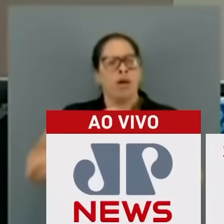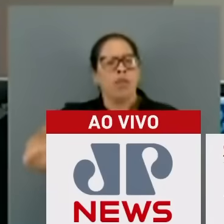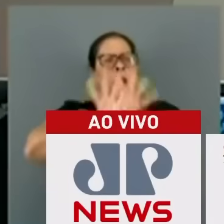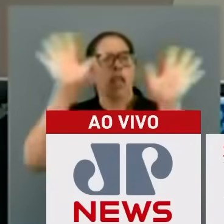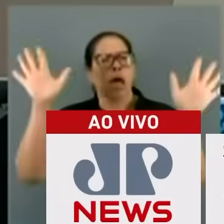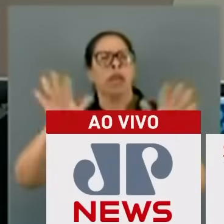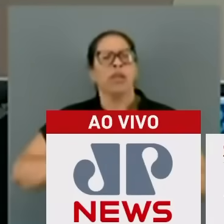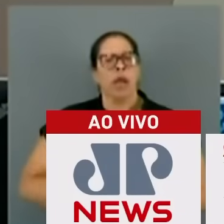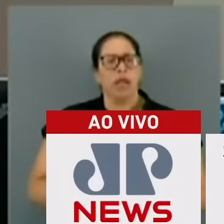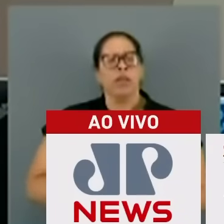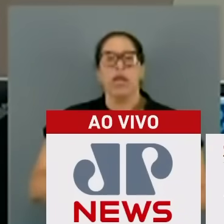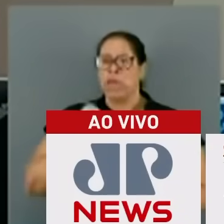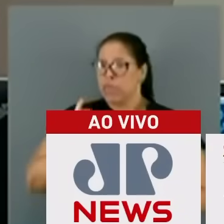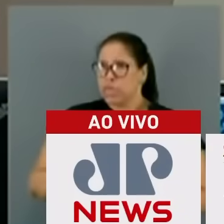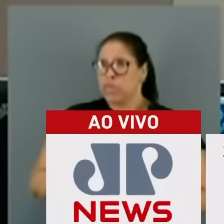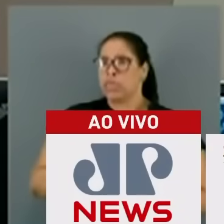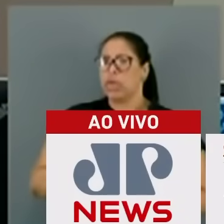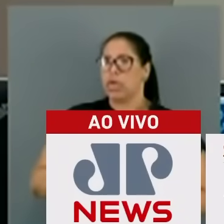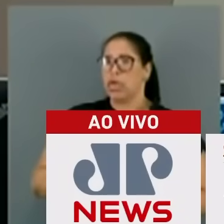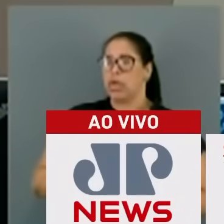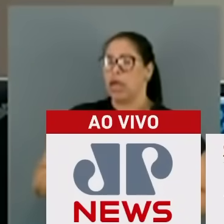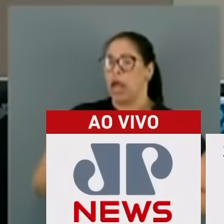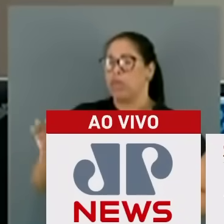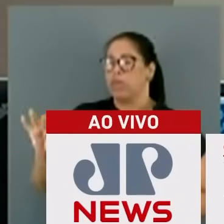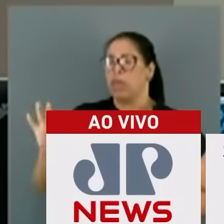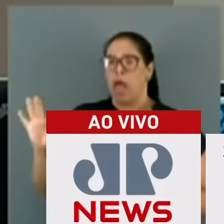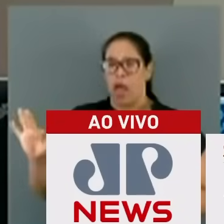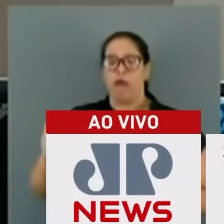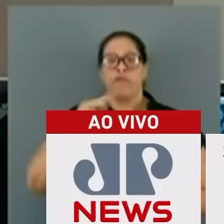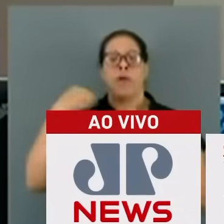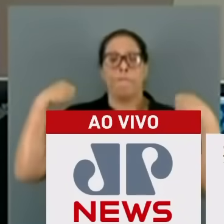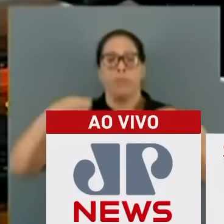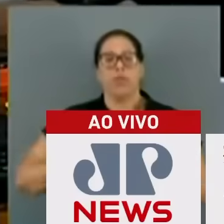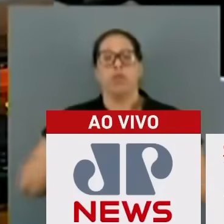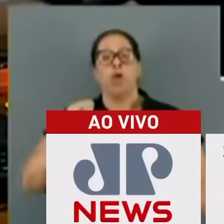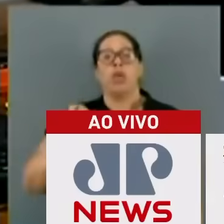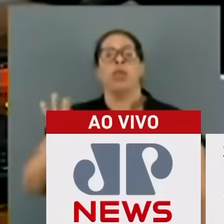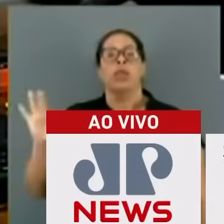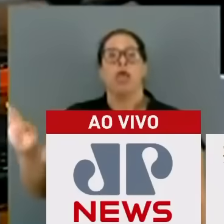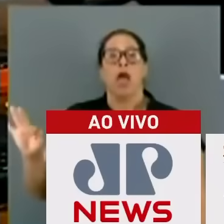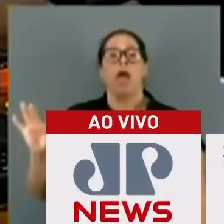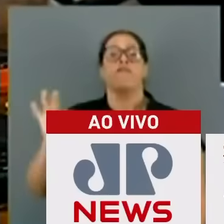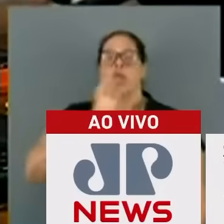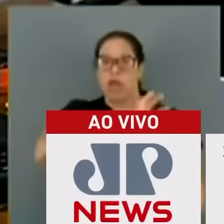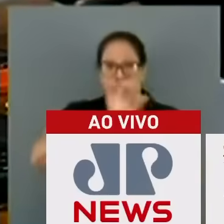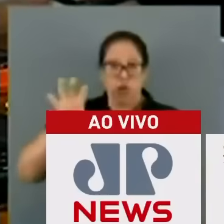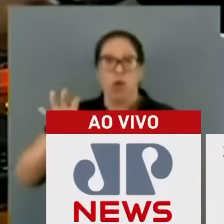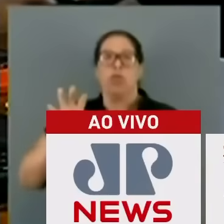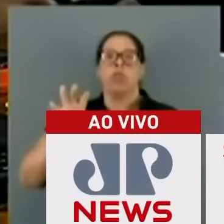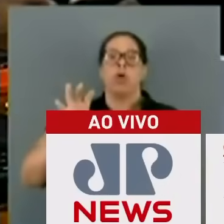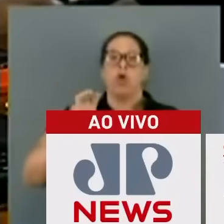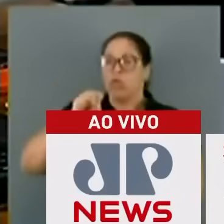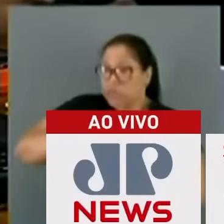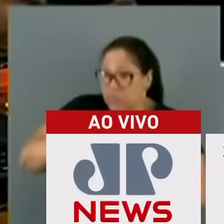que se não fosse a ingerência do então presidente do TSE, ministro do Supremo Tribunal Federal, aqui nessa casa, senador Davi, nós teríamos